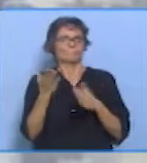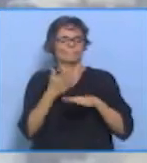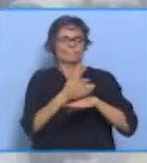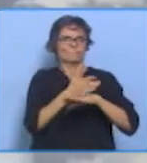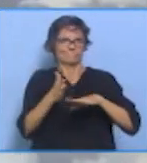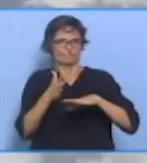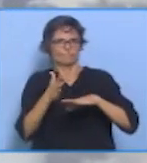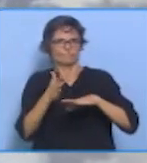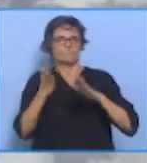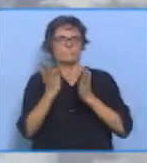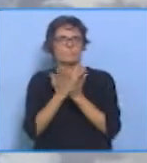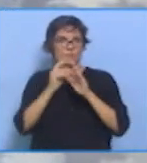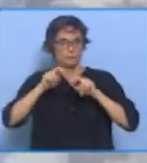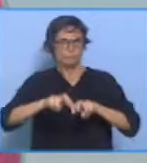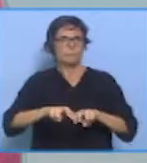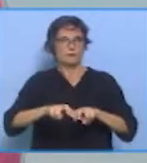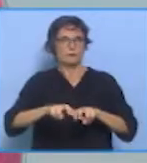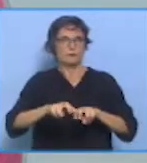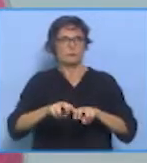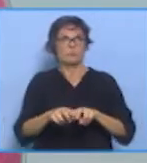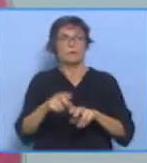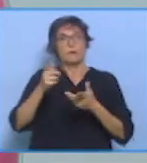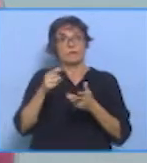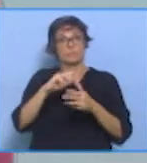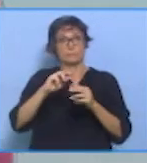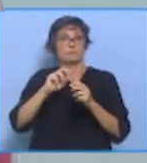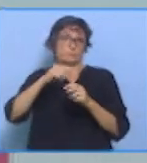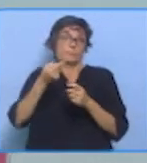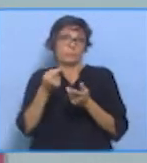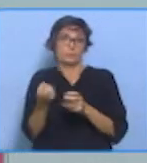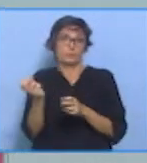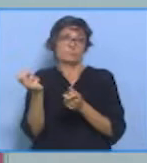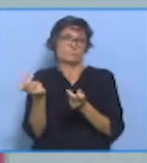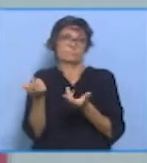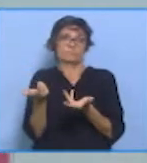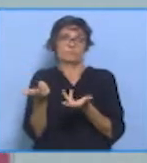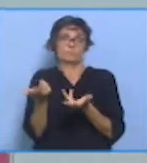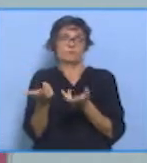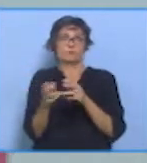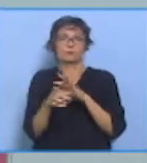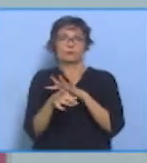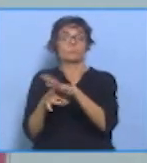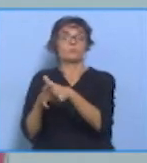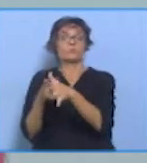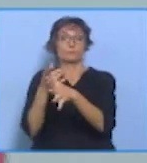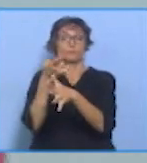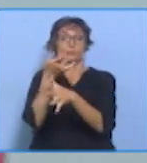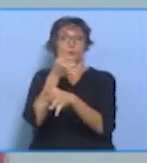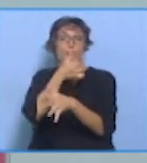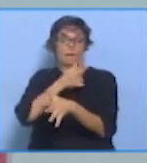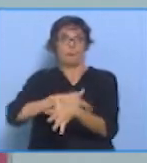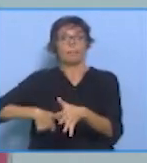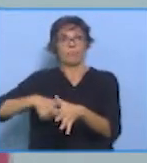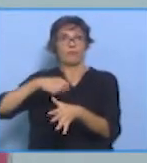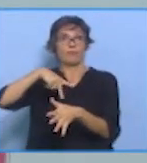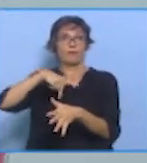no Cardeal Newman. Claro que ele via acontecer no Cardeal Newman. Portanto, uma fé... Olha, isso até... Isto sem fazer propaganda dos dominicanos, mas como